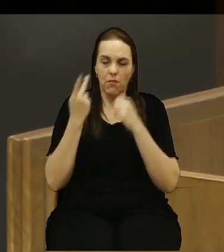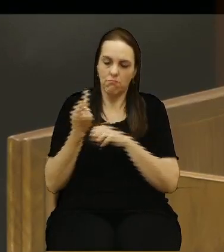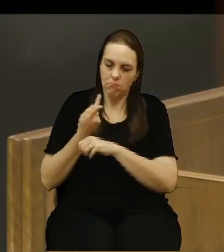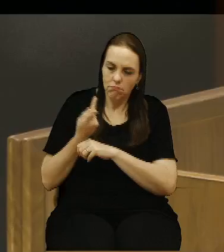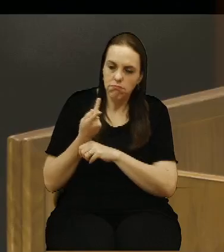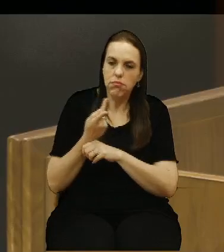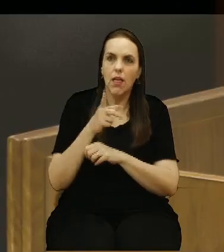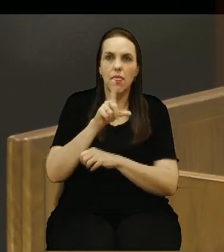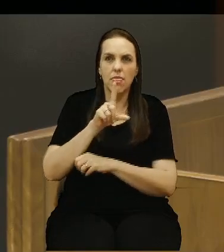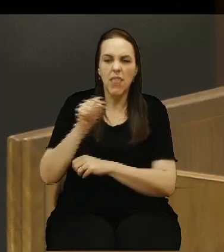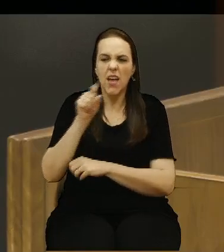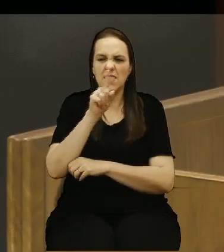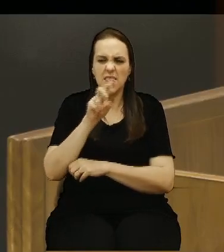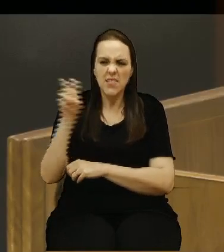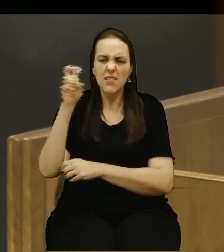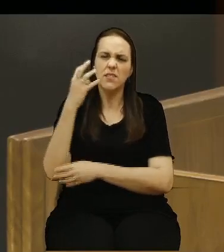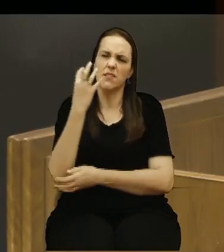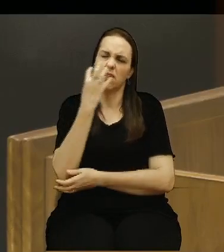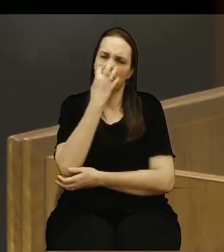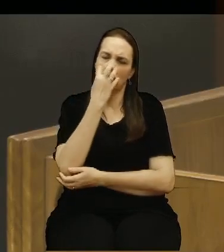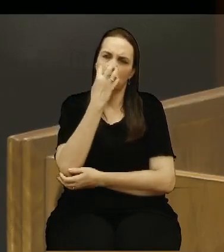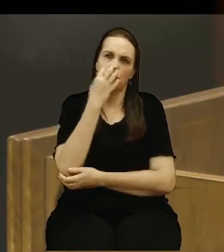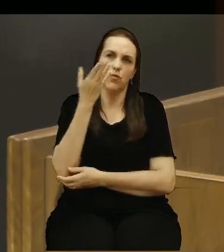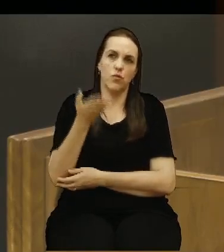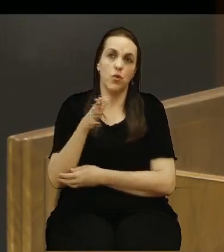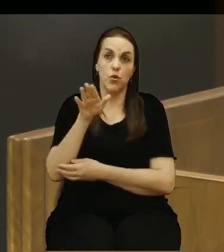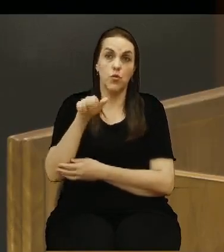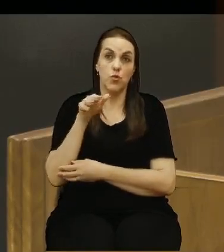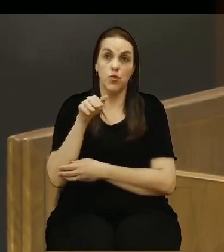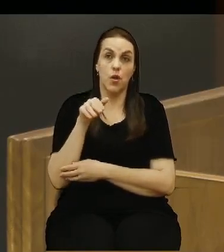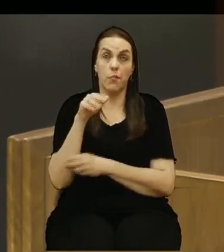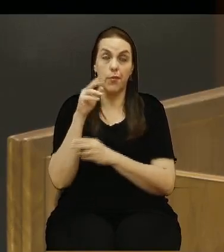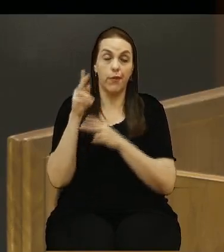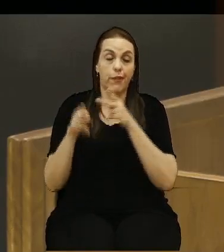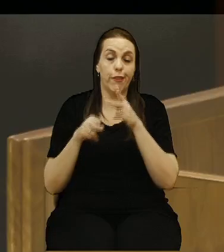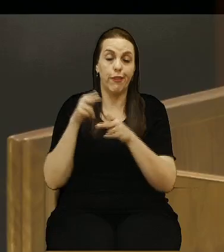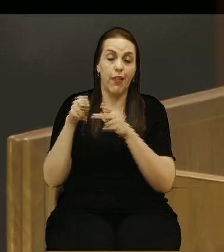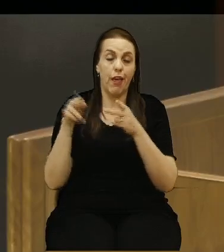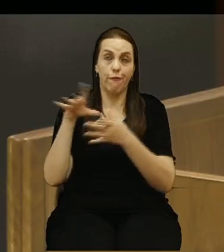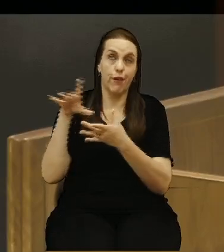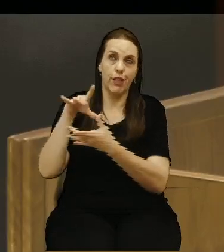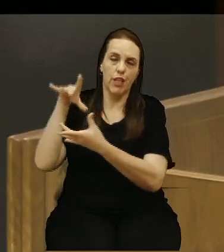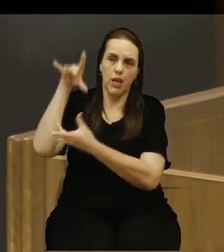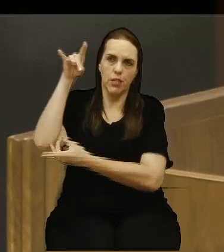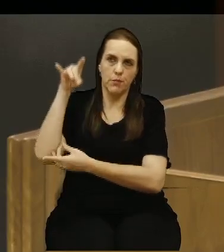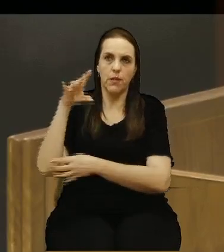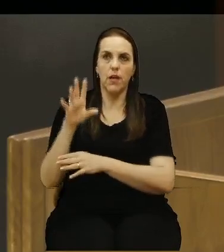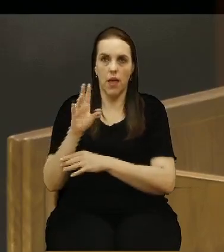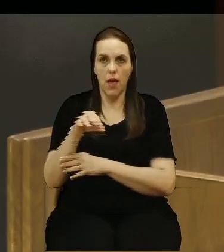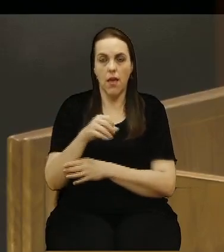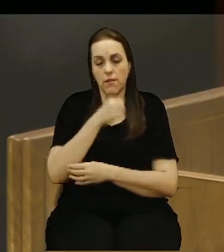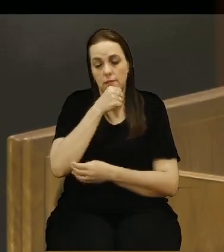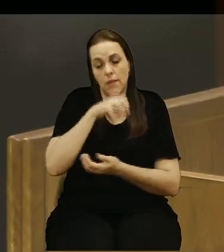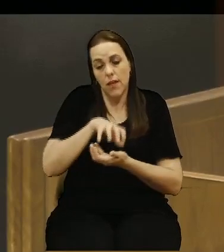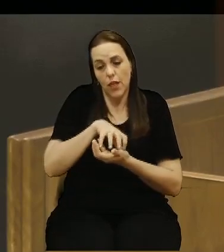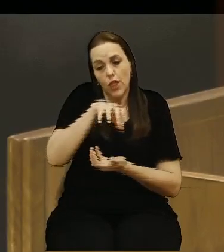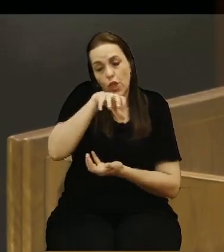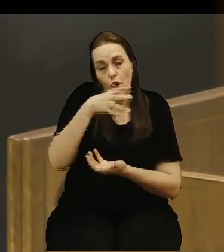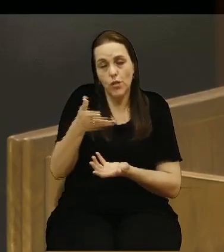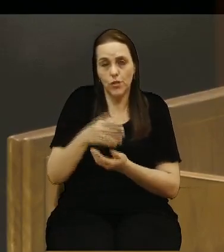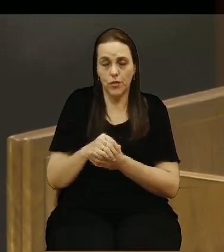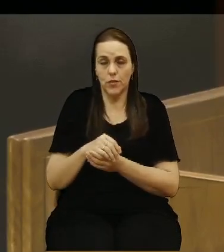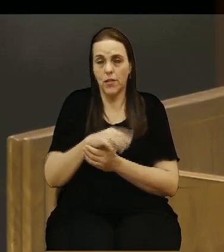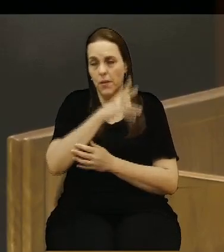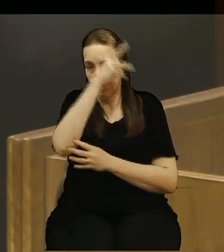10, 15 cães do que eles chamam de trem fantasma, que são os cães idosos do canil municipal, e